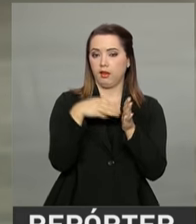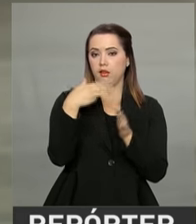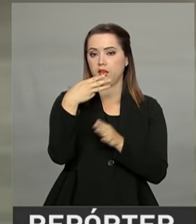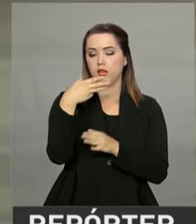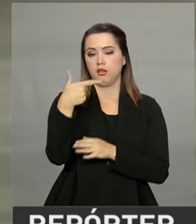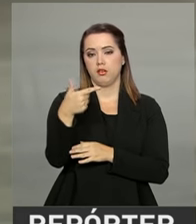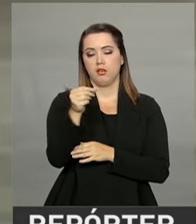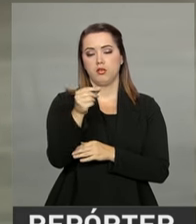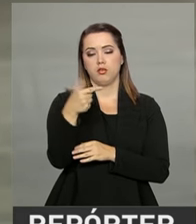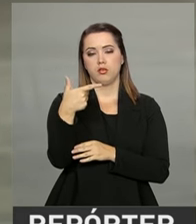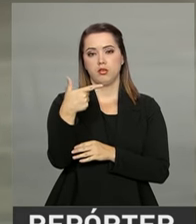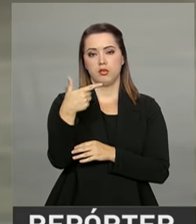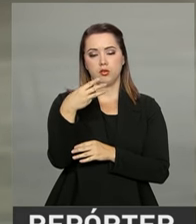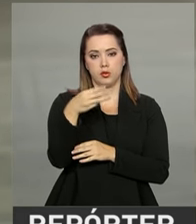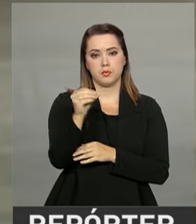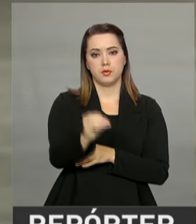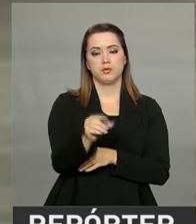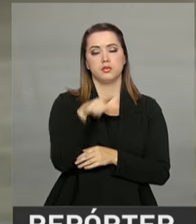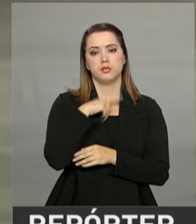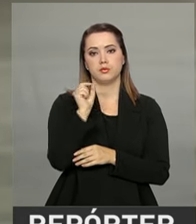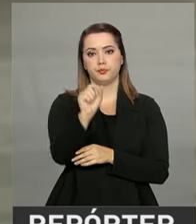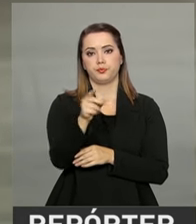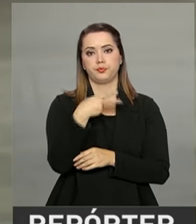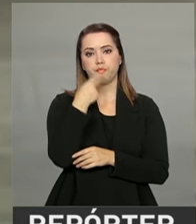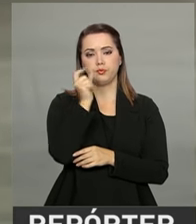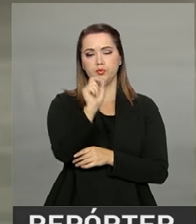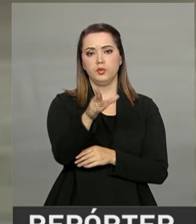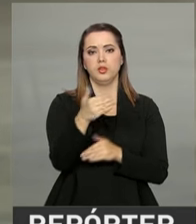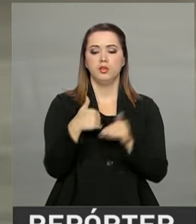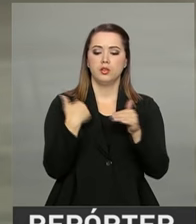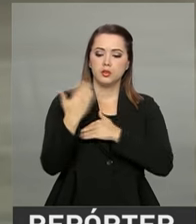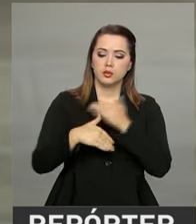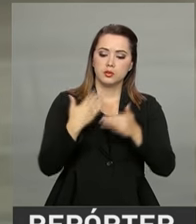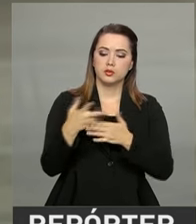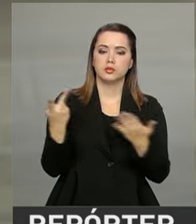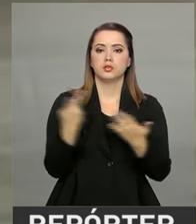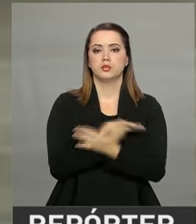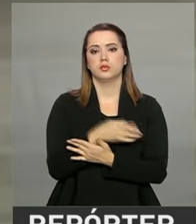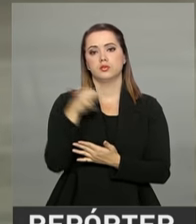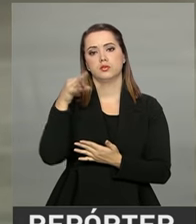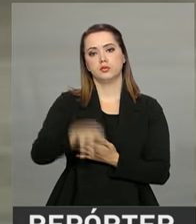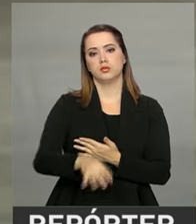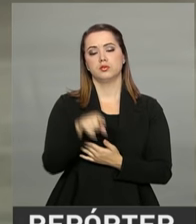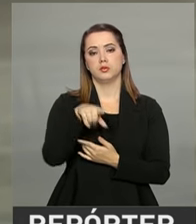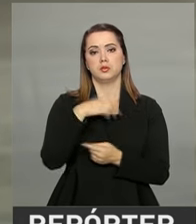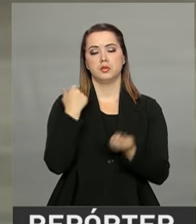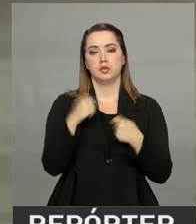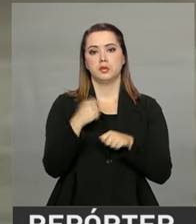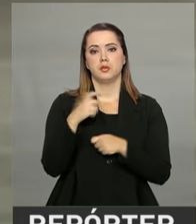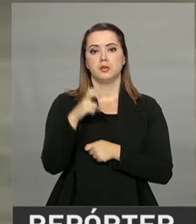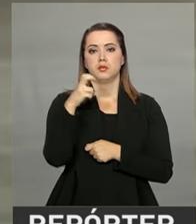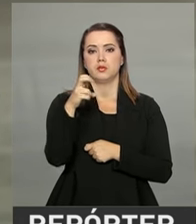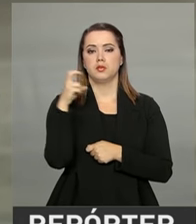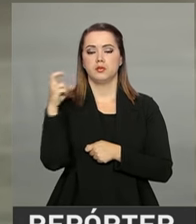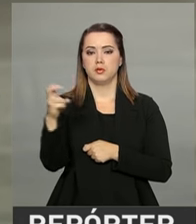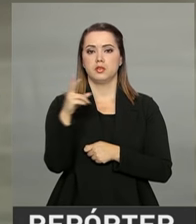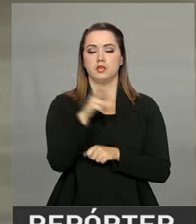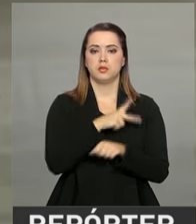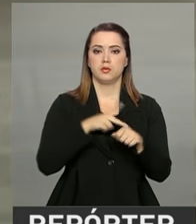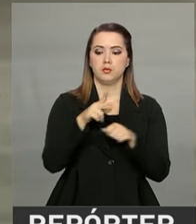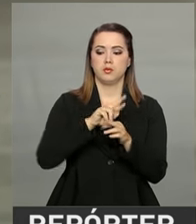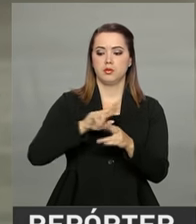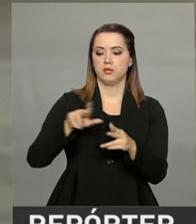feitas em 2005. Para o acordo de de Paris, perdão, começar a valer em todo mundo, é preciso que pelo menos 55